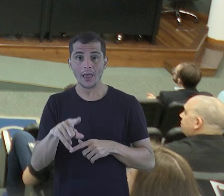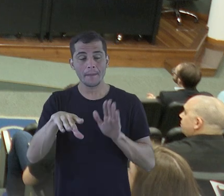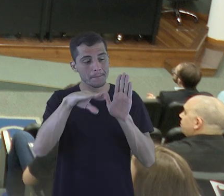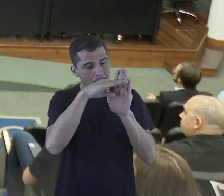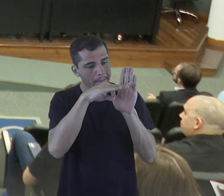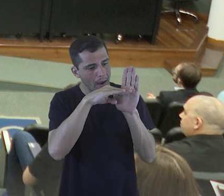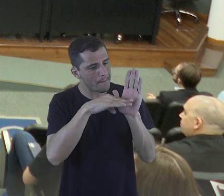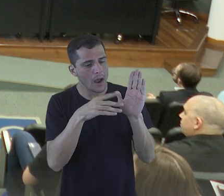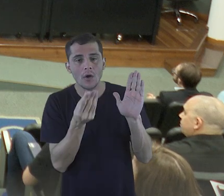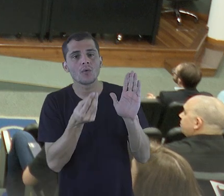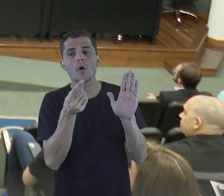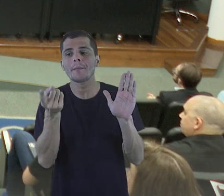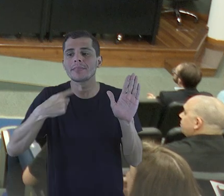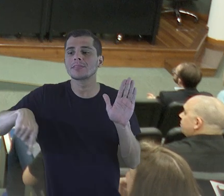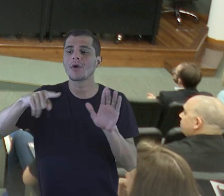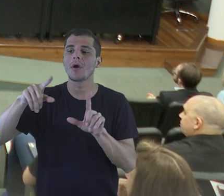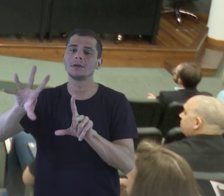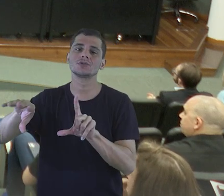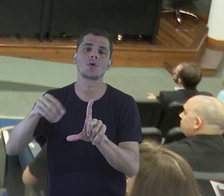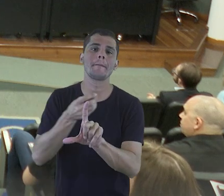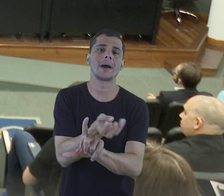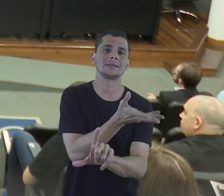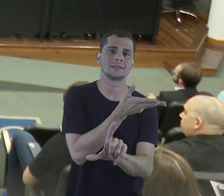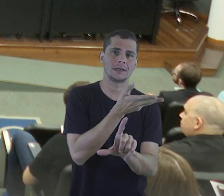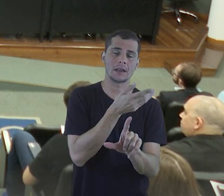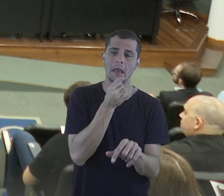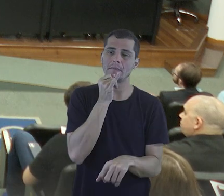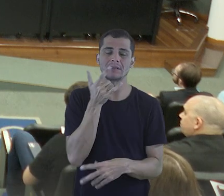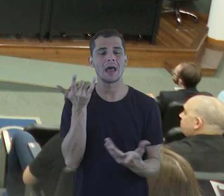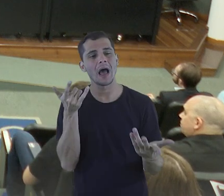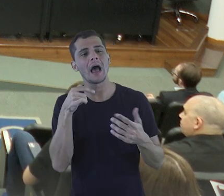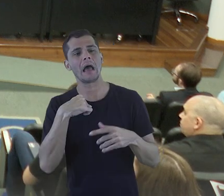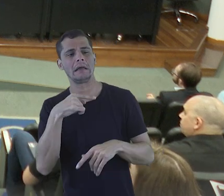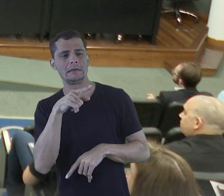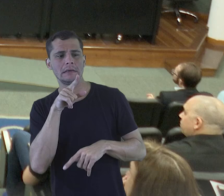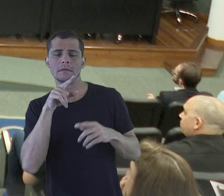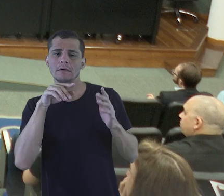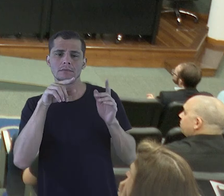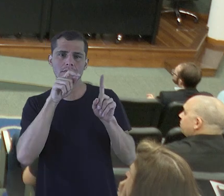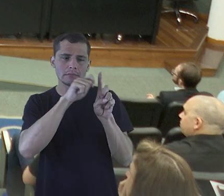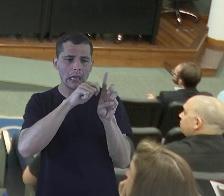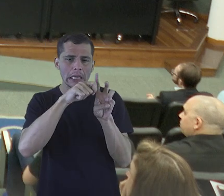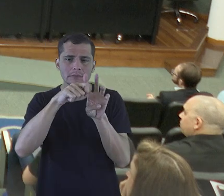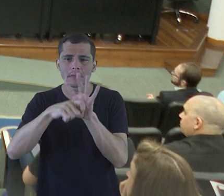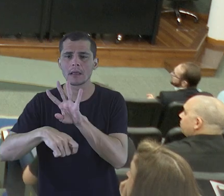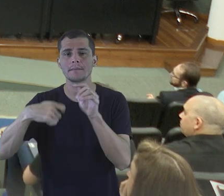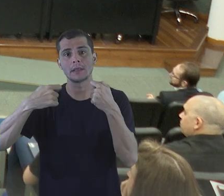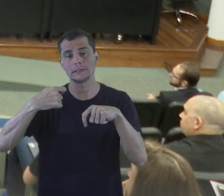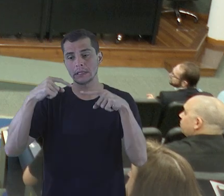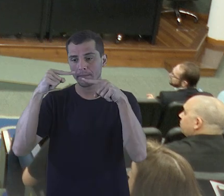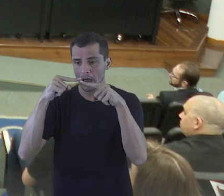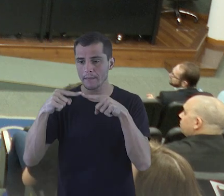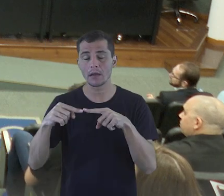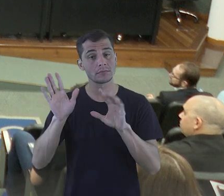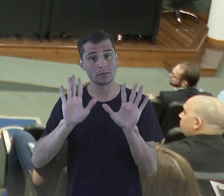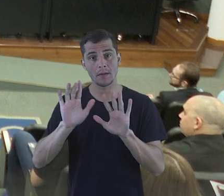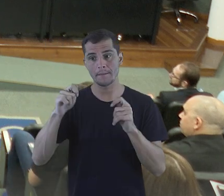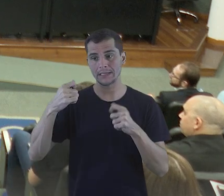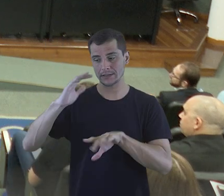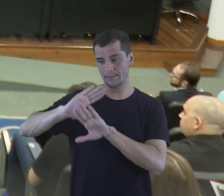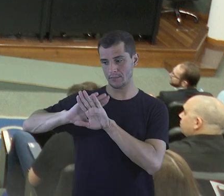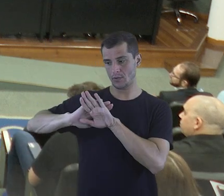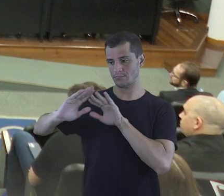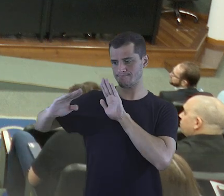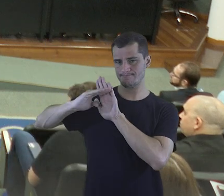casa em relação ao que nós compartilhamos não basta simplesmente ah, eu tenho que cumprir todo mês você precisa de uma política em